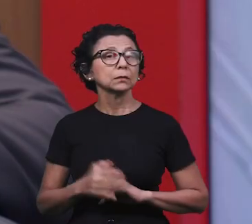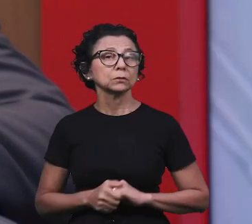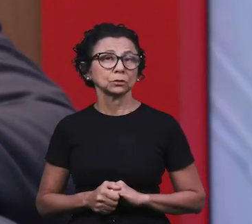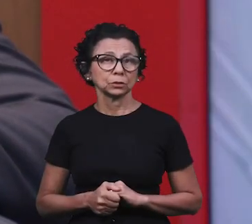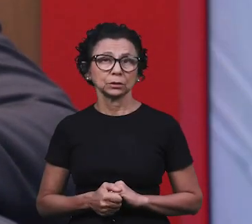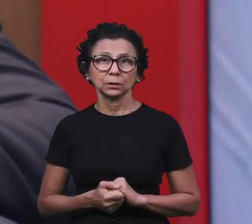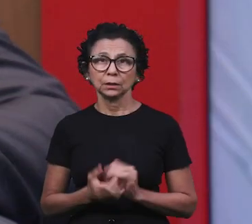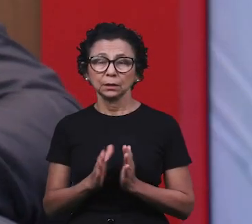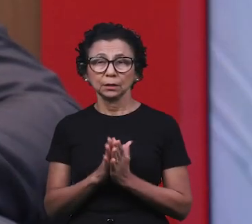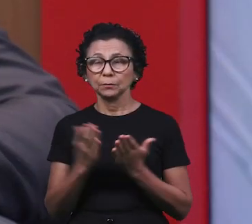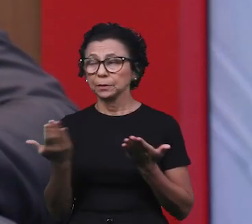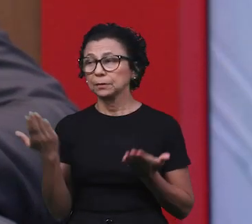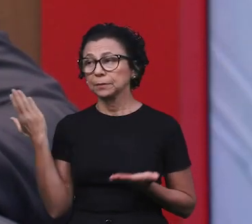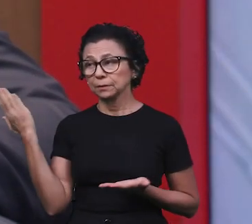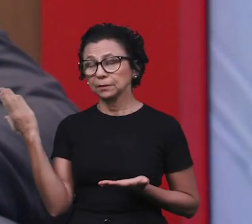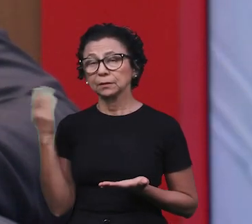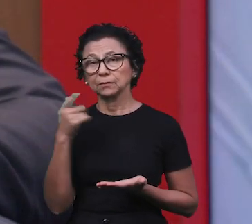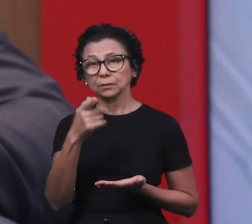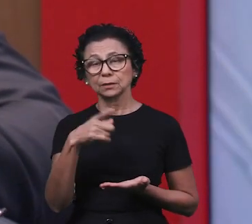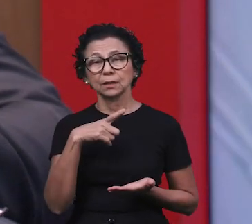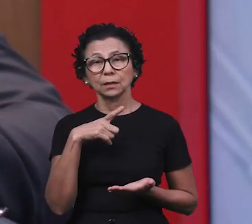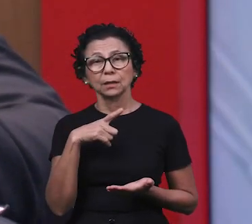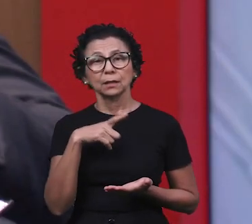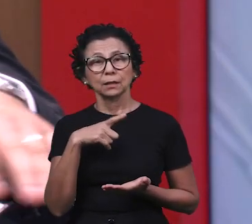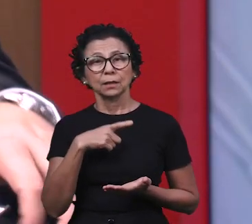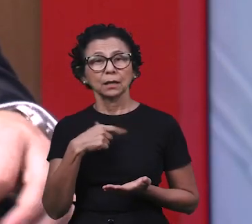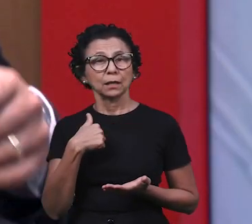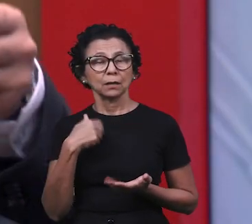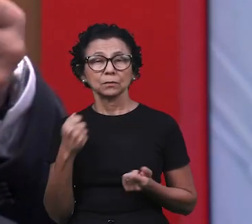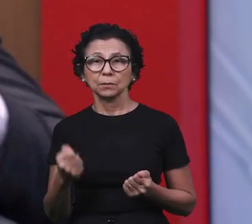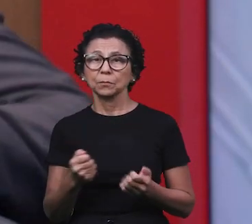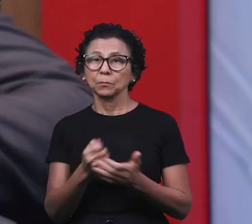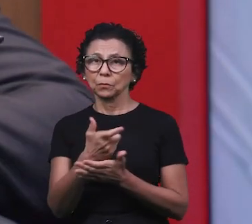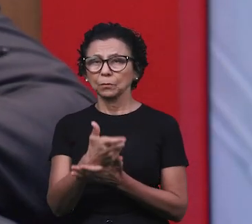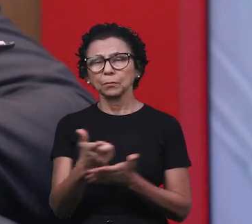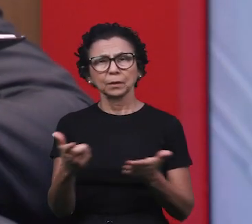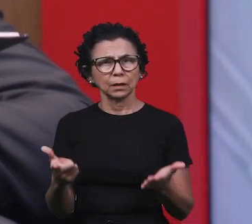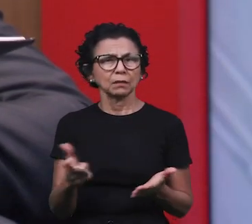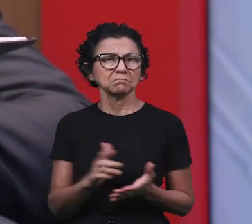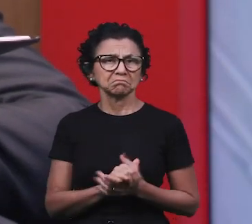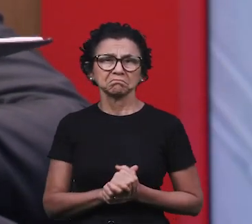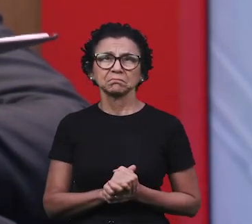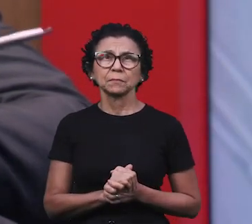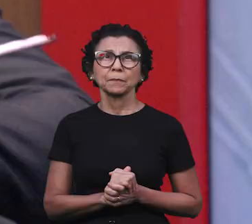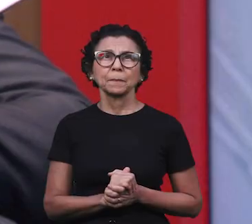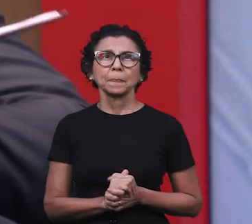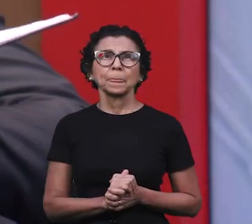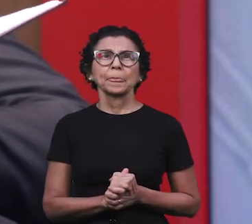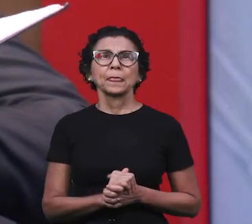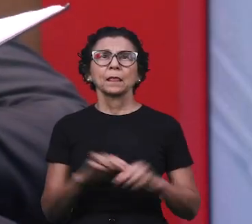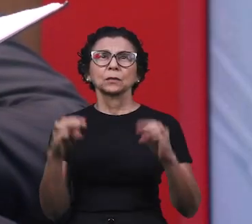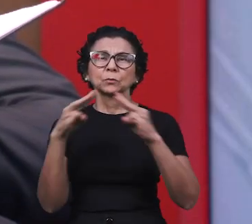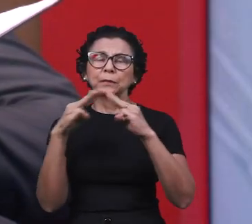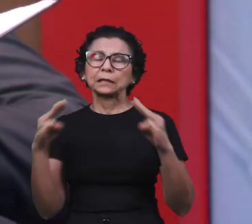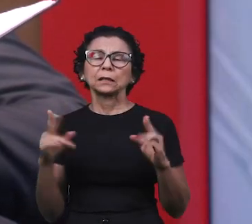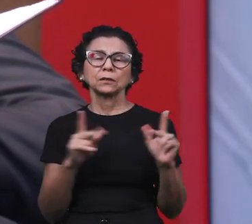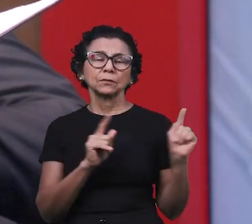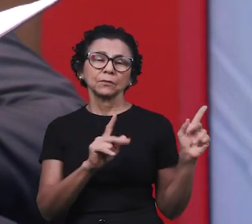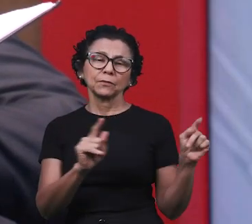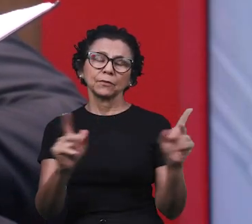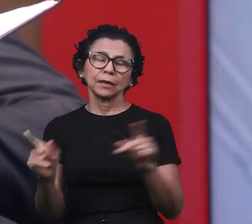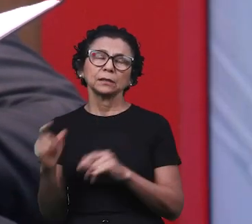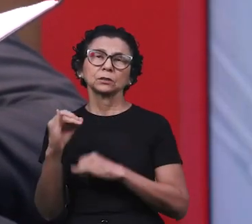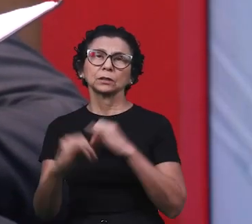nós mais rico, mais importante do que a palavra de Deus, a Bíblia. Esta Bíblia que eu tenho, que você tem, que você pode comprar,